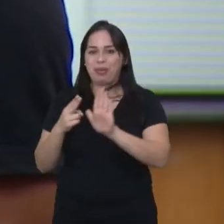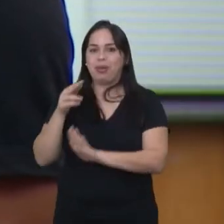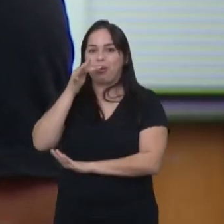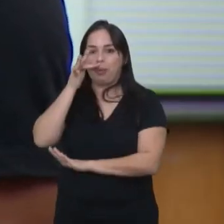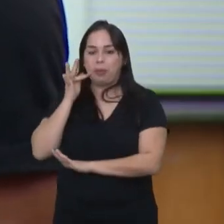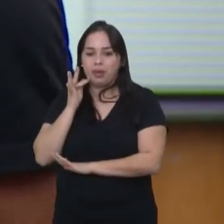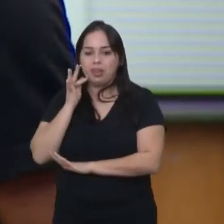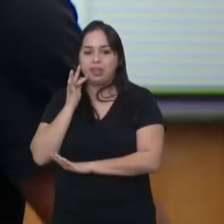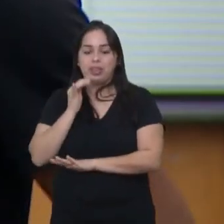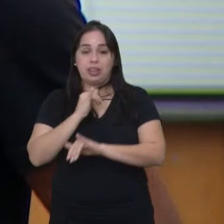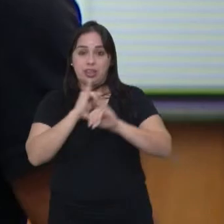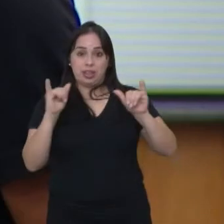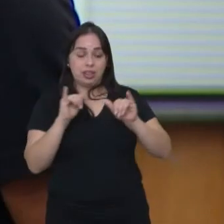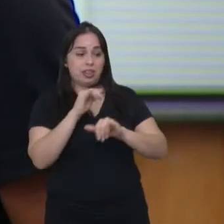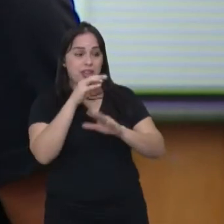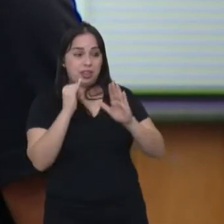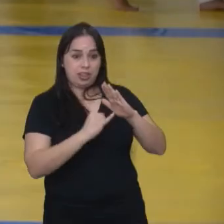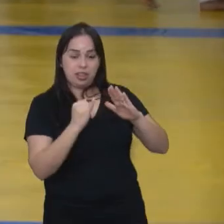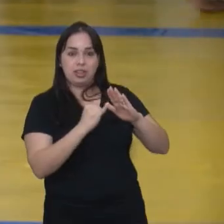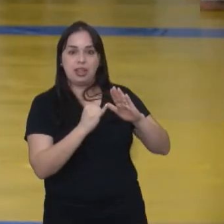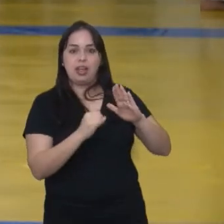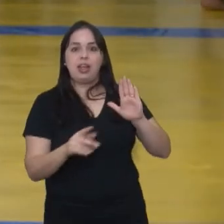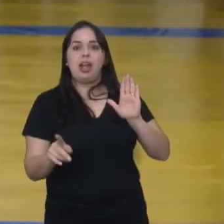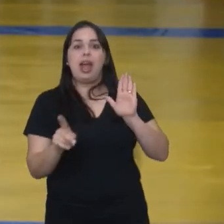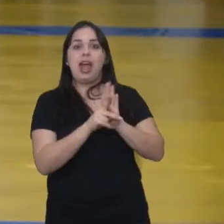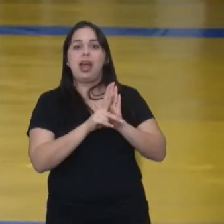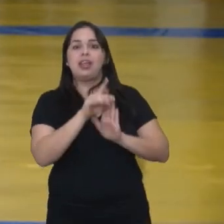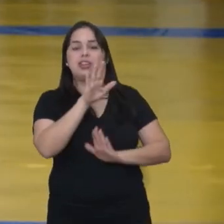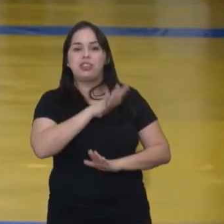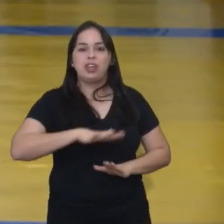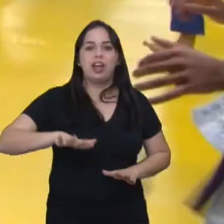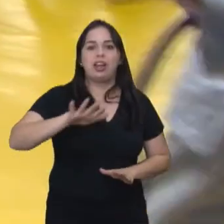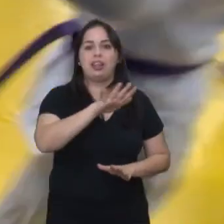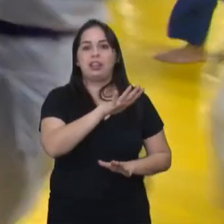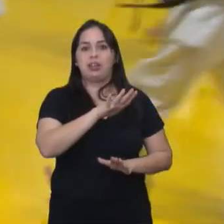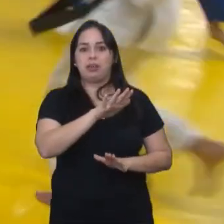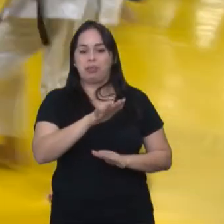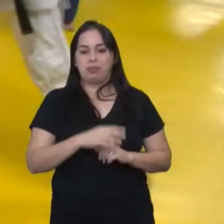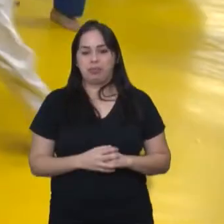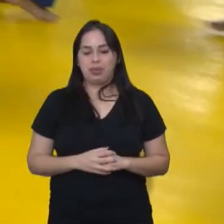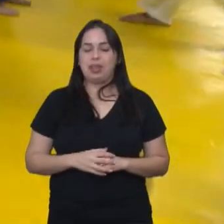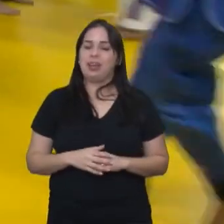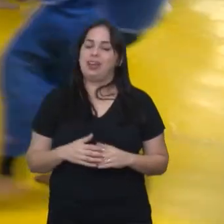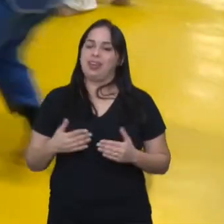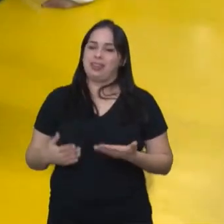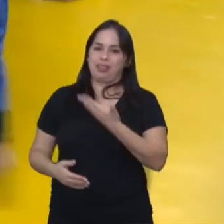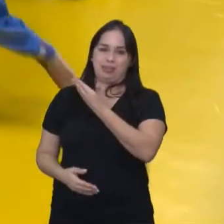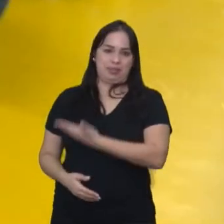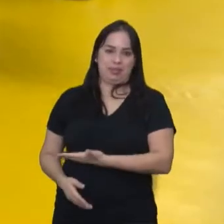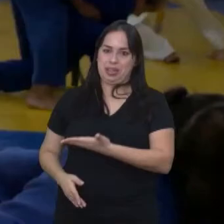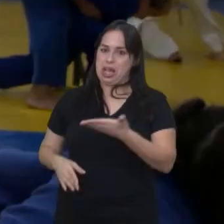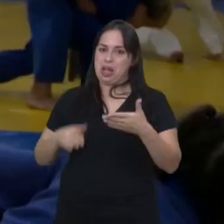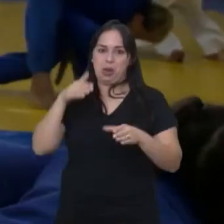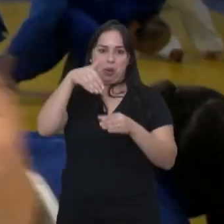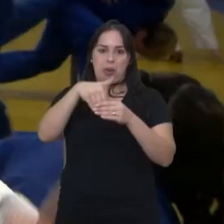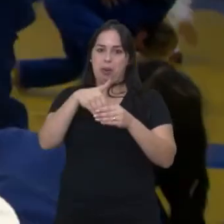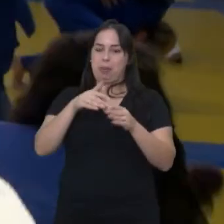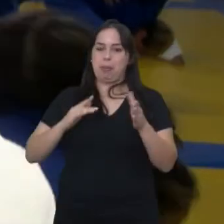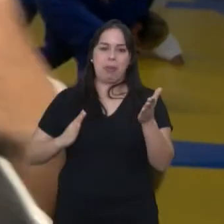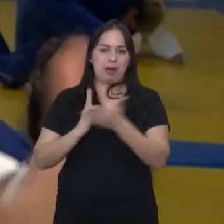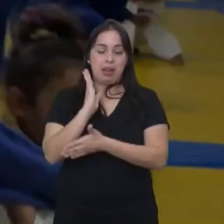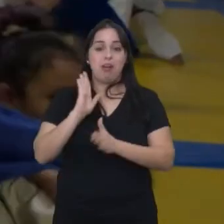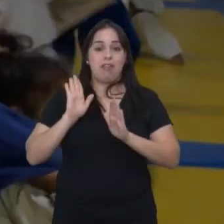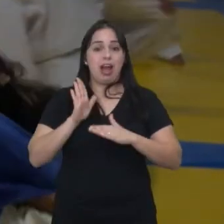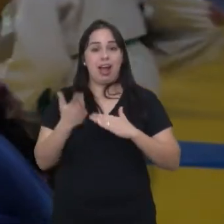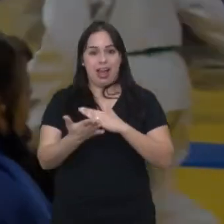um projeto do vereador Fabião Zagueiro que declara o Instituto Kamakura como sendo de utilidade pública municipal. Para Flávio,